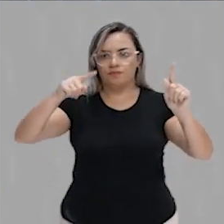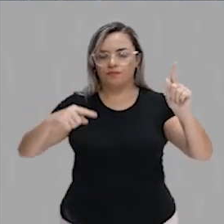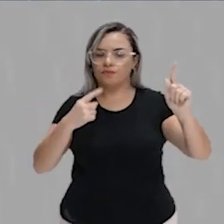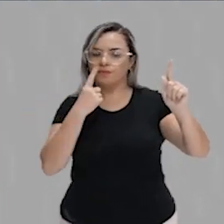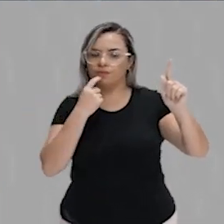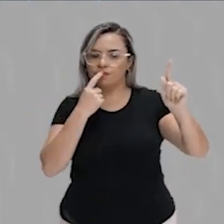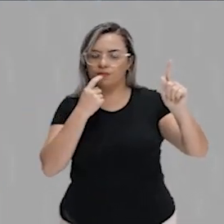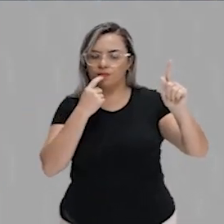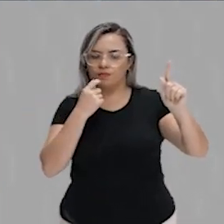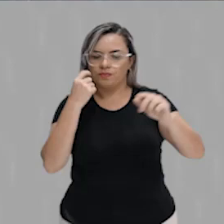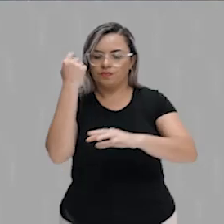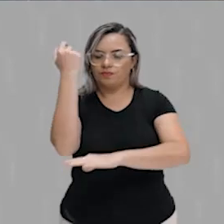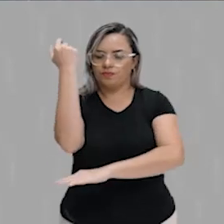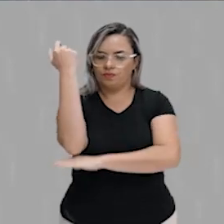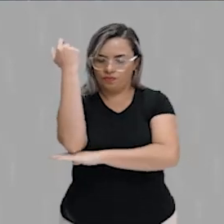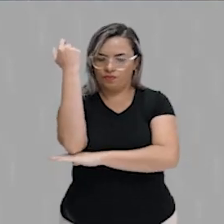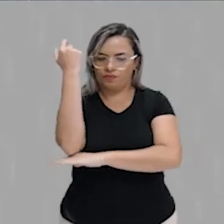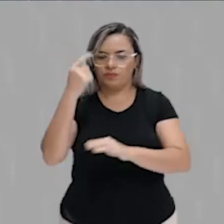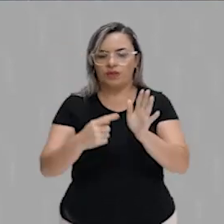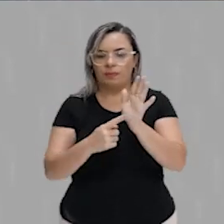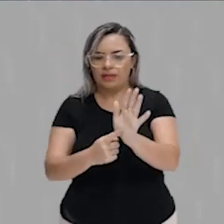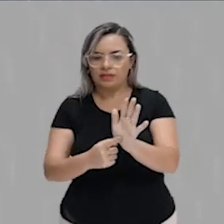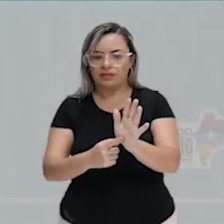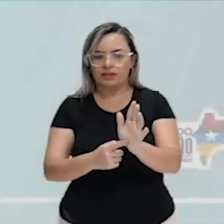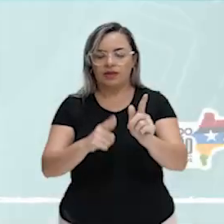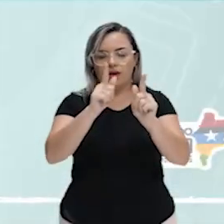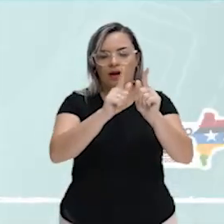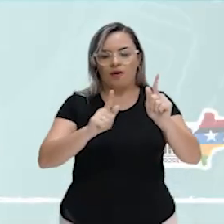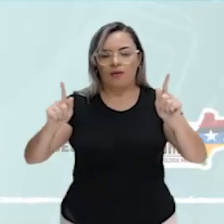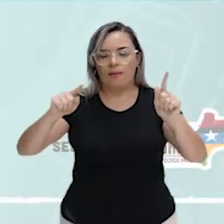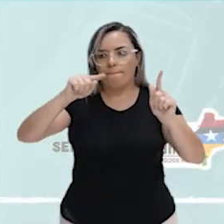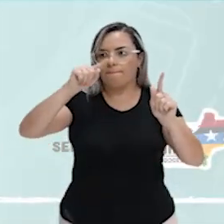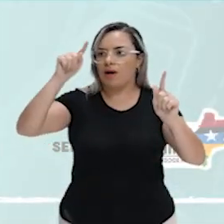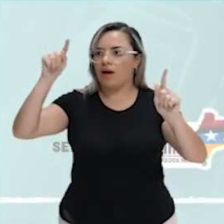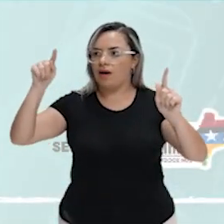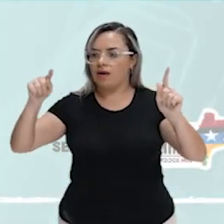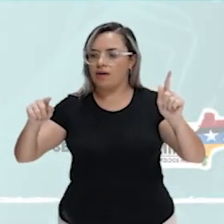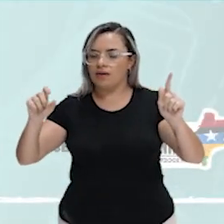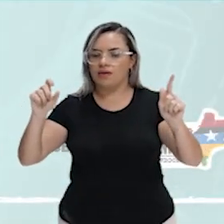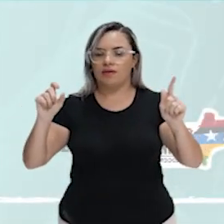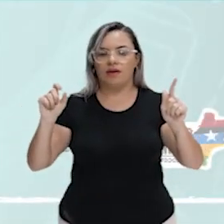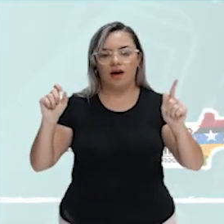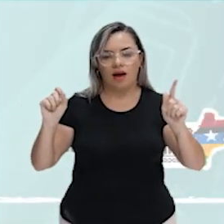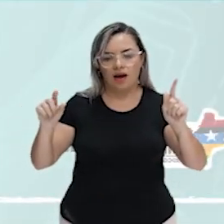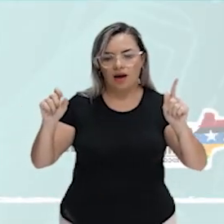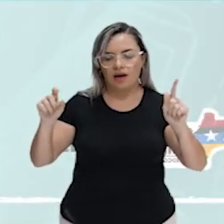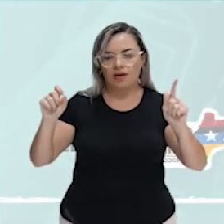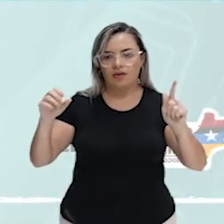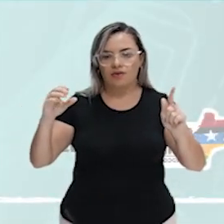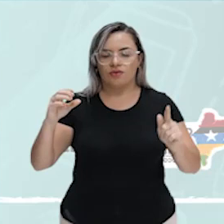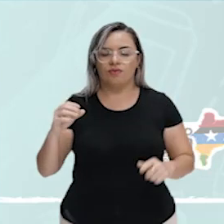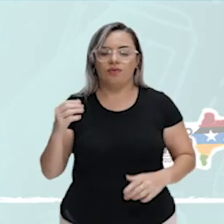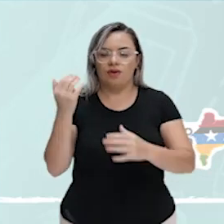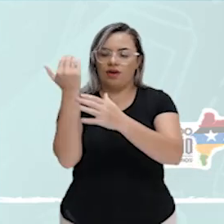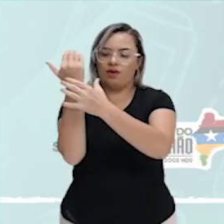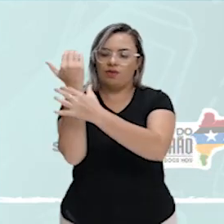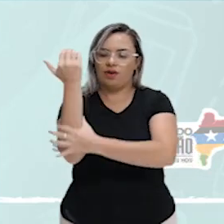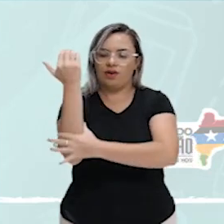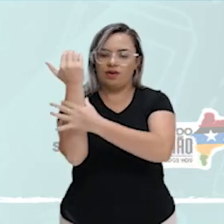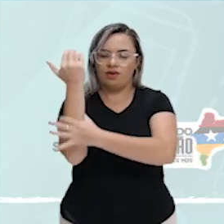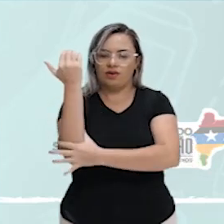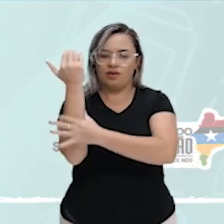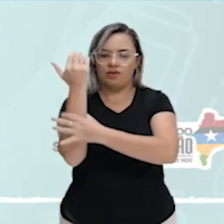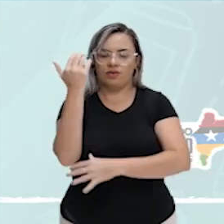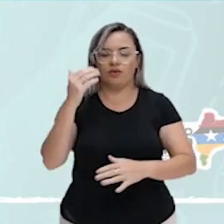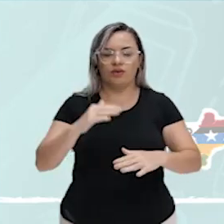é adequada para o caule, olha só, eu tenho aqui ó, um aumento da concentração desse hormônio. Quando